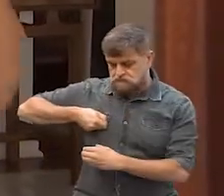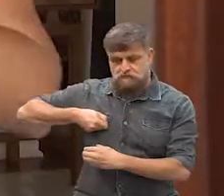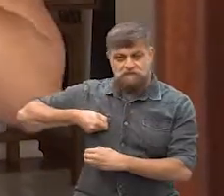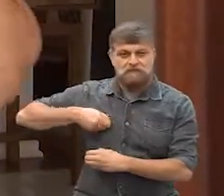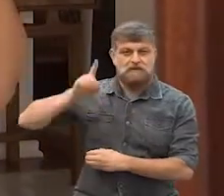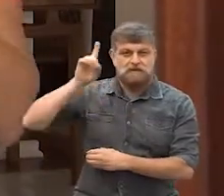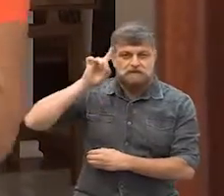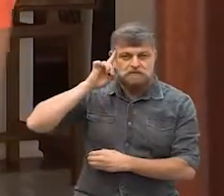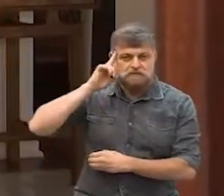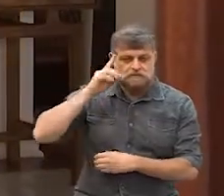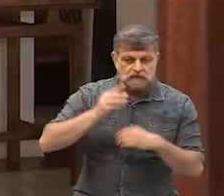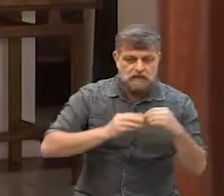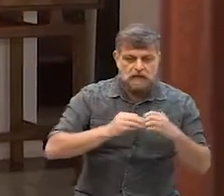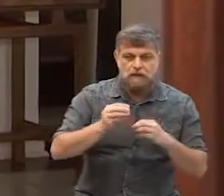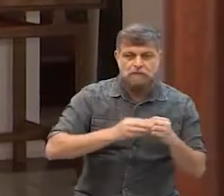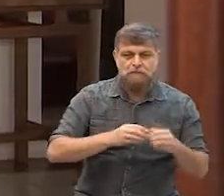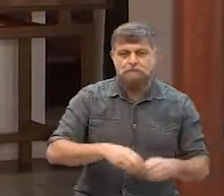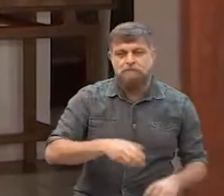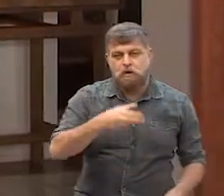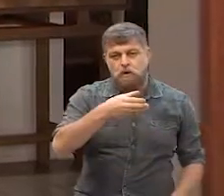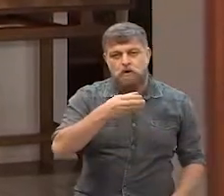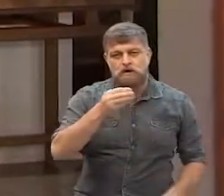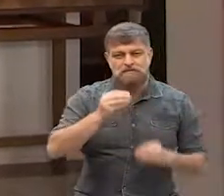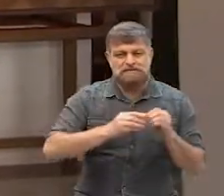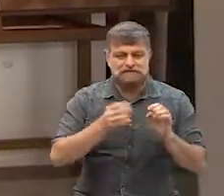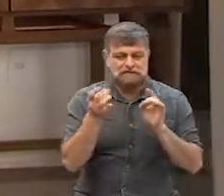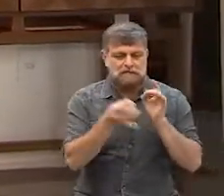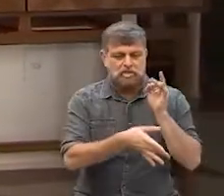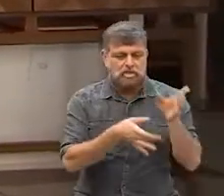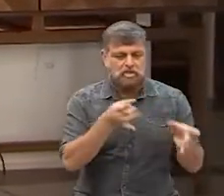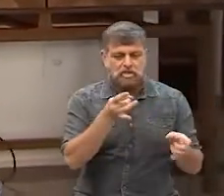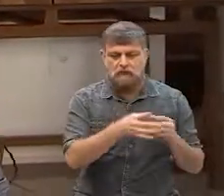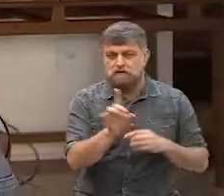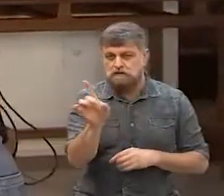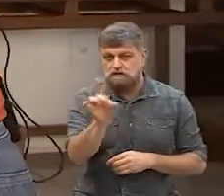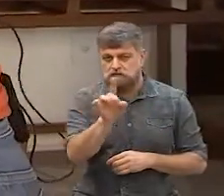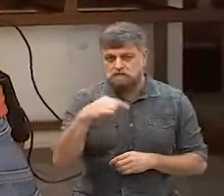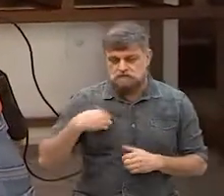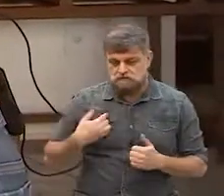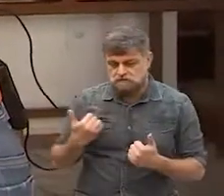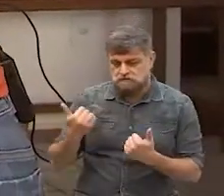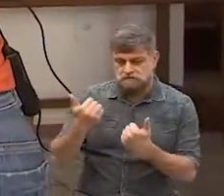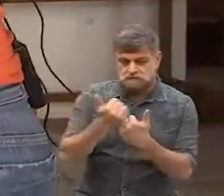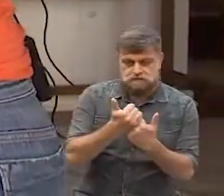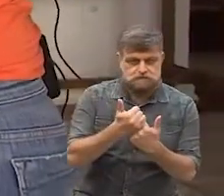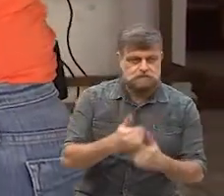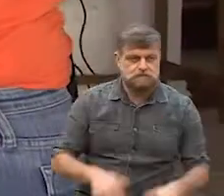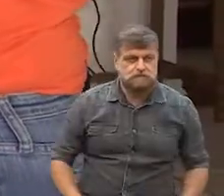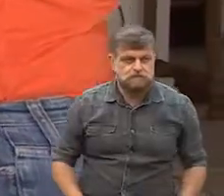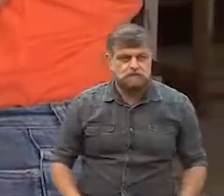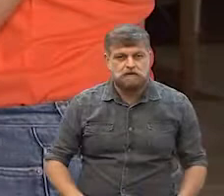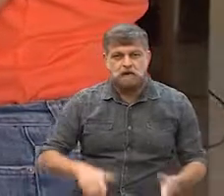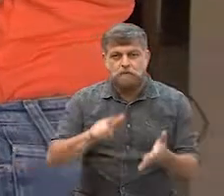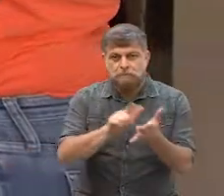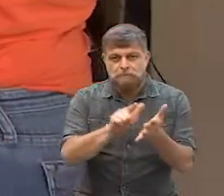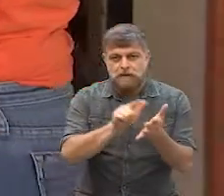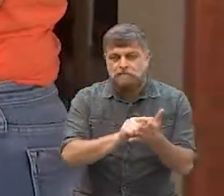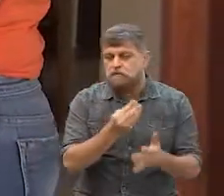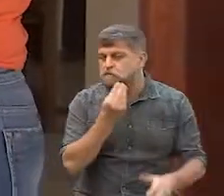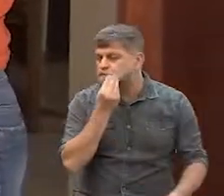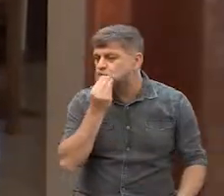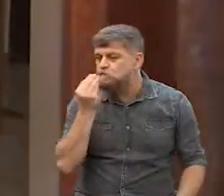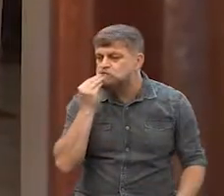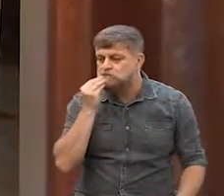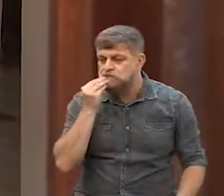todo dia copos de plástico no lixo. E a gente faz a substituição. O guardanapo de papel vira guardanapo